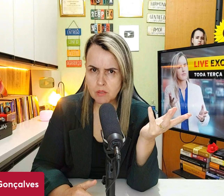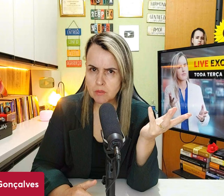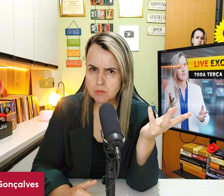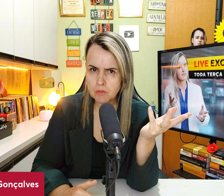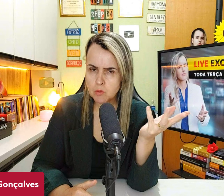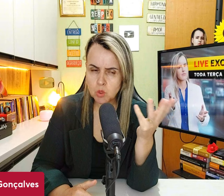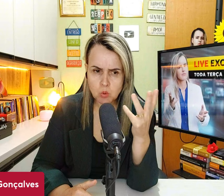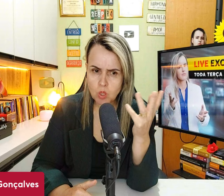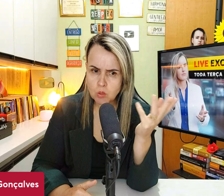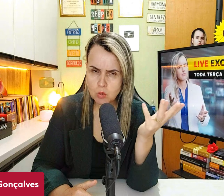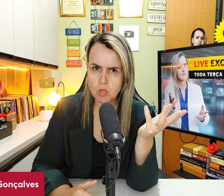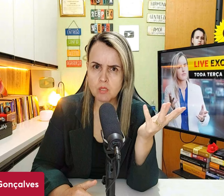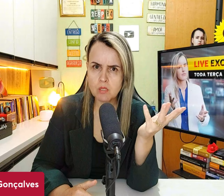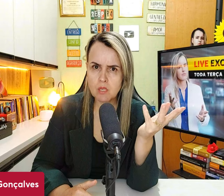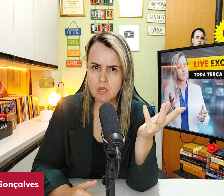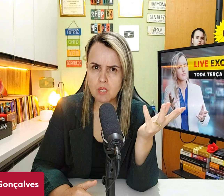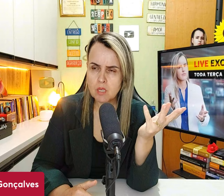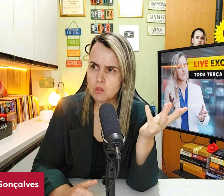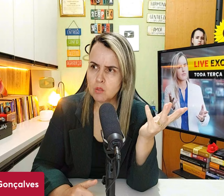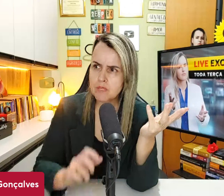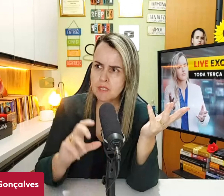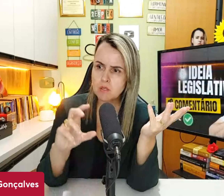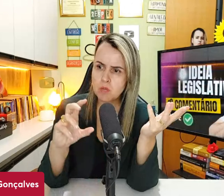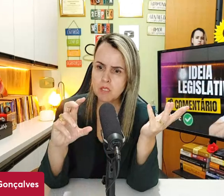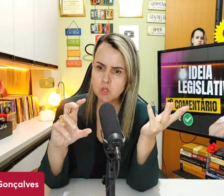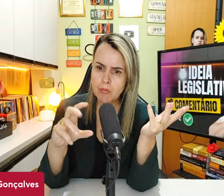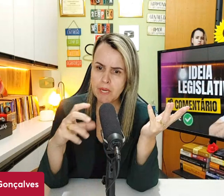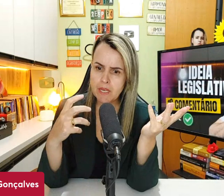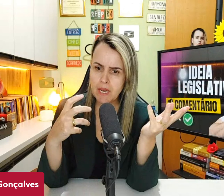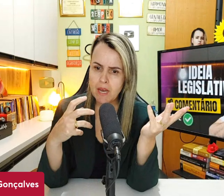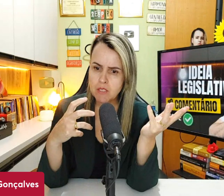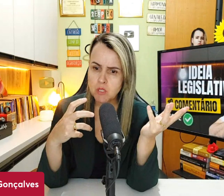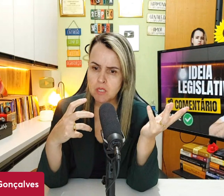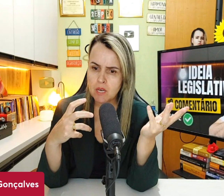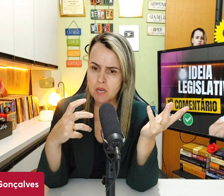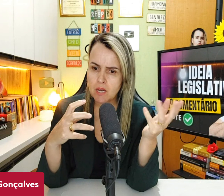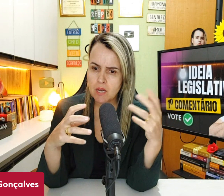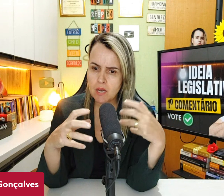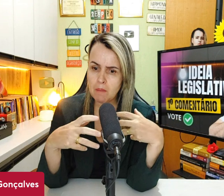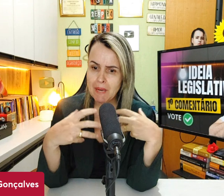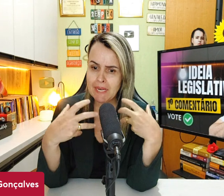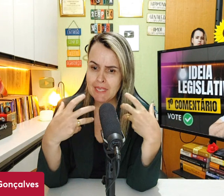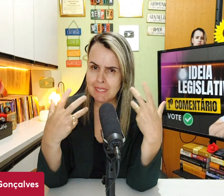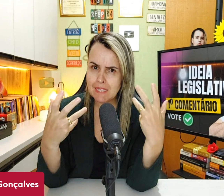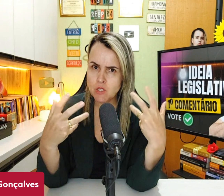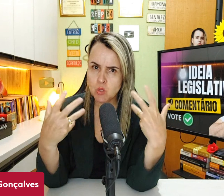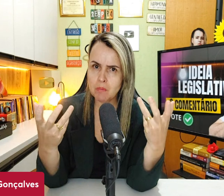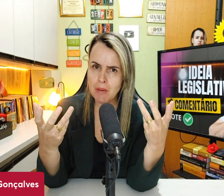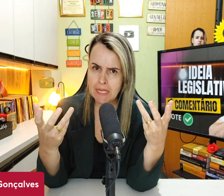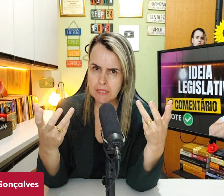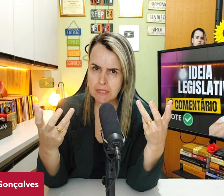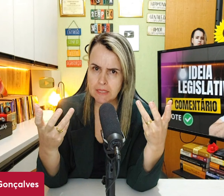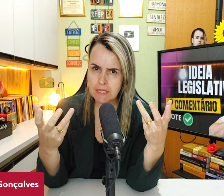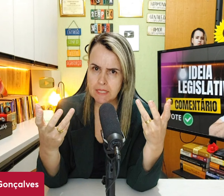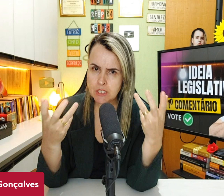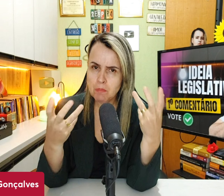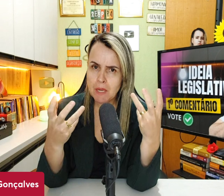nós de todos nós Inclusive essa situação de pagar de a apagar incêndio